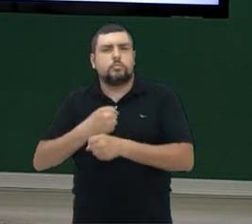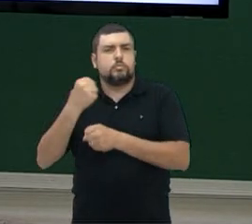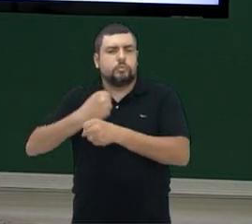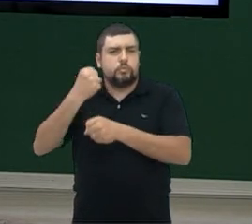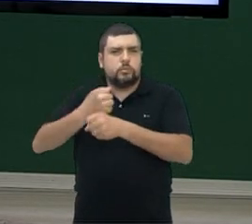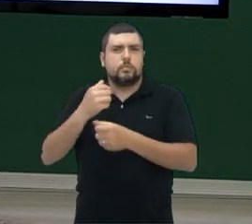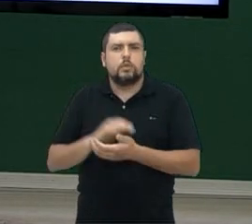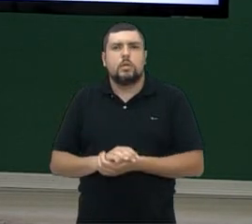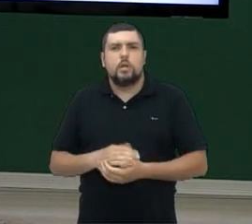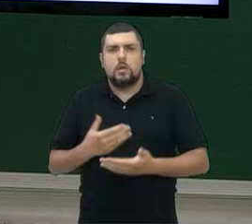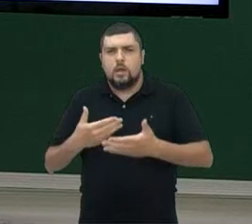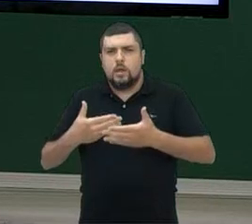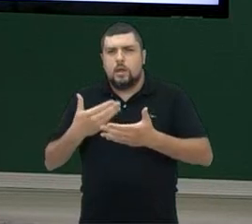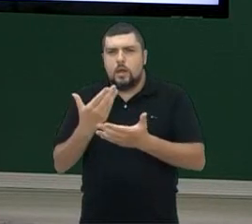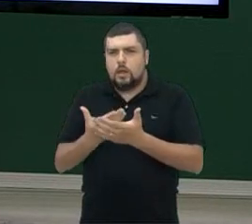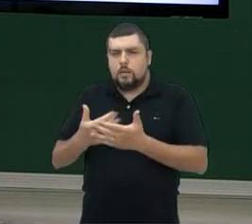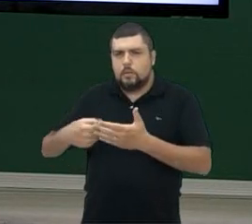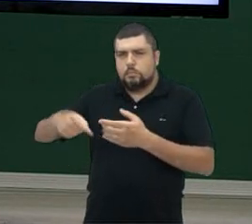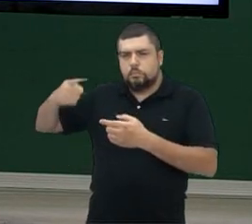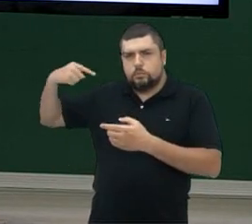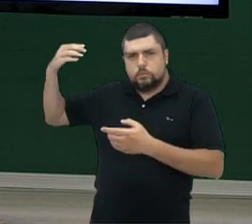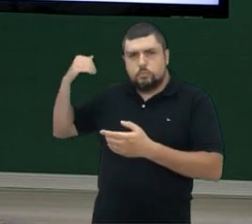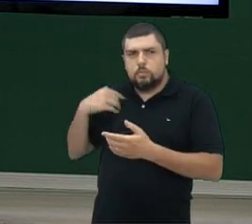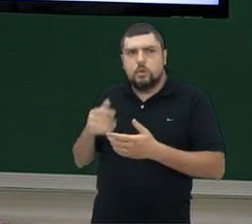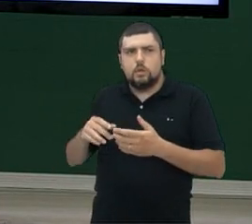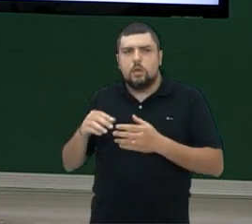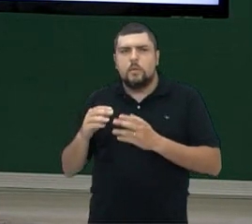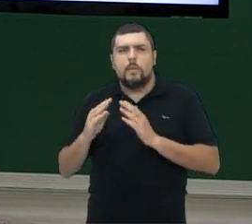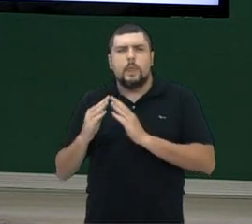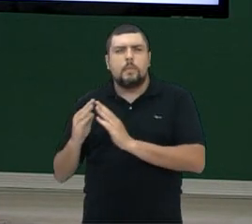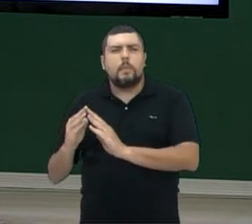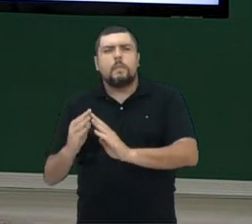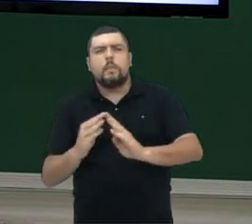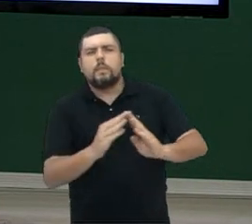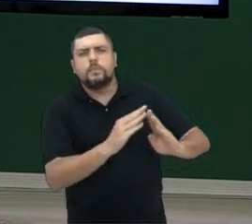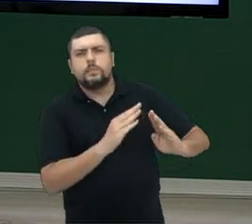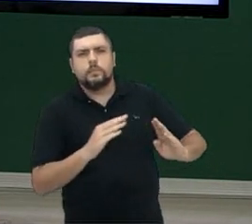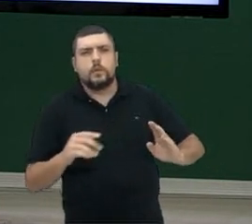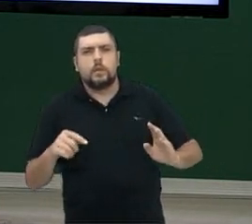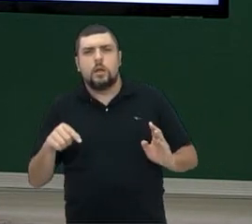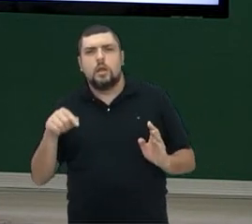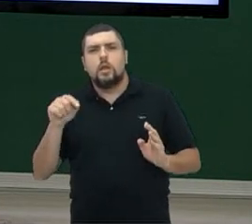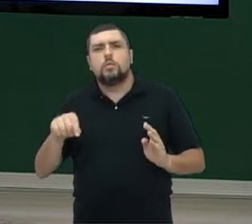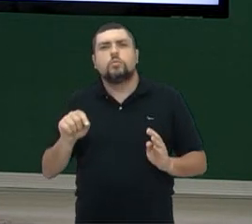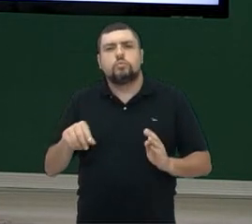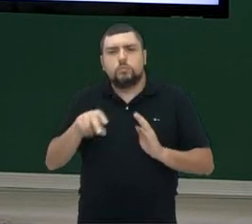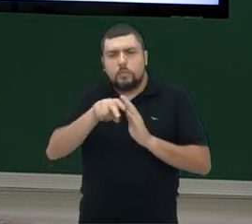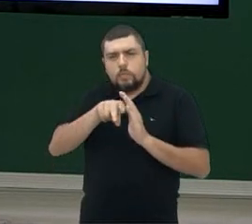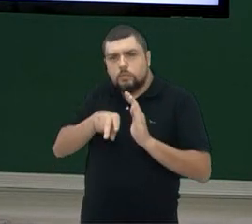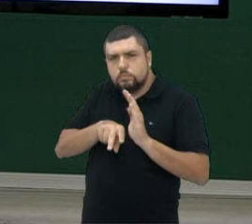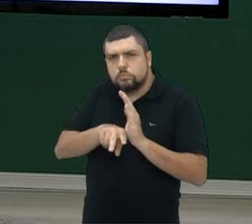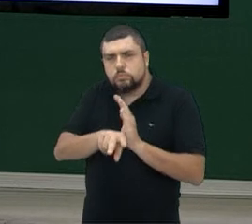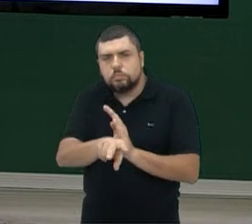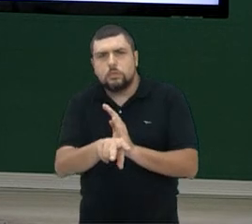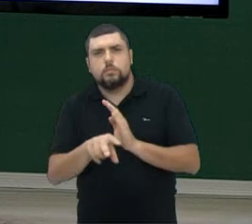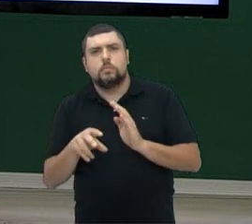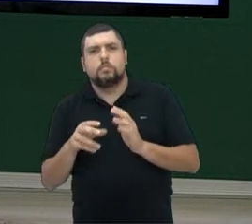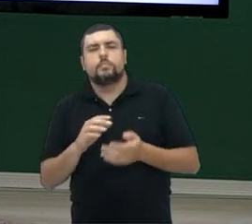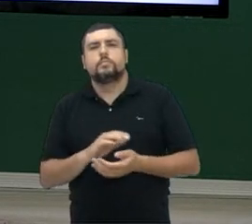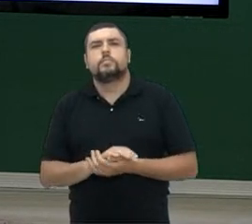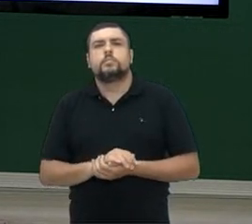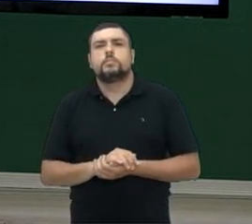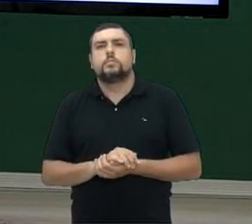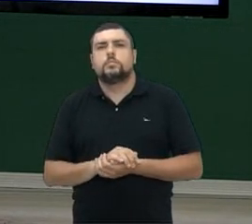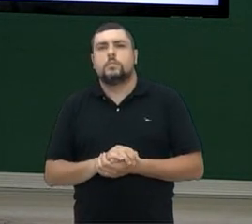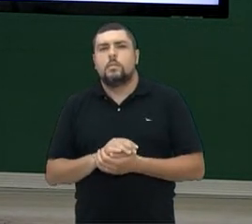né, de cuxitas, entre os quais templos em homenagem aos deuses, túmulos e sarcófagos de granito. Né?